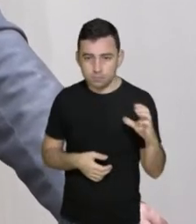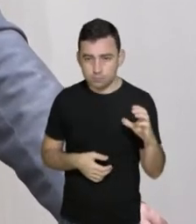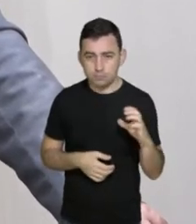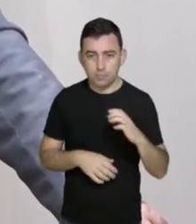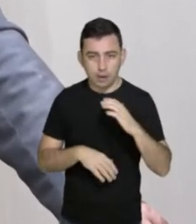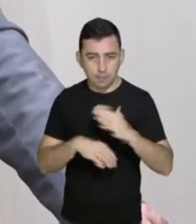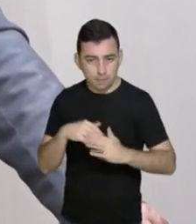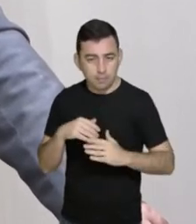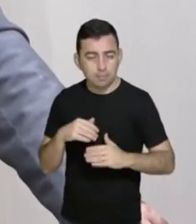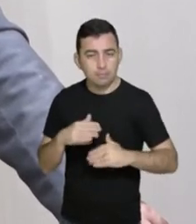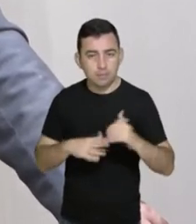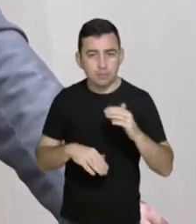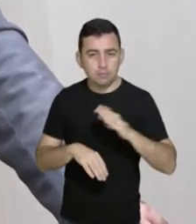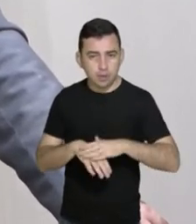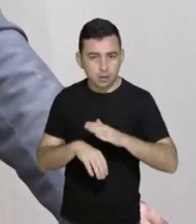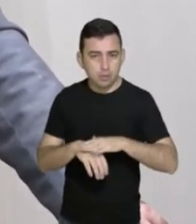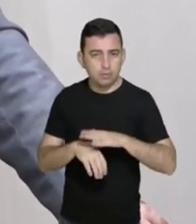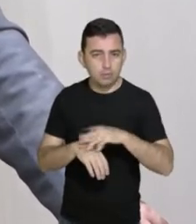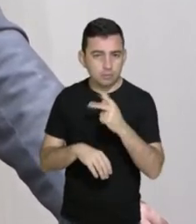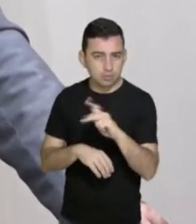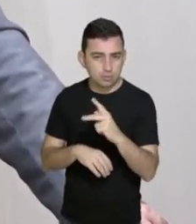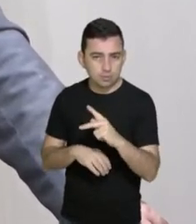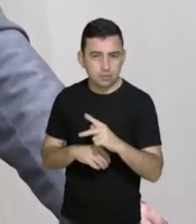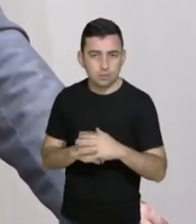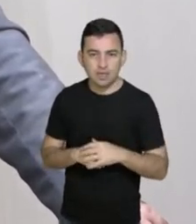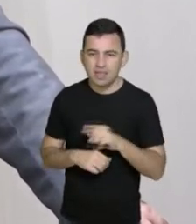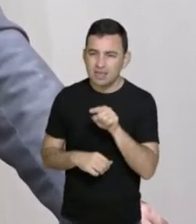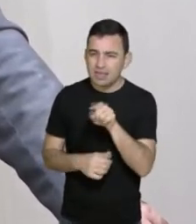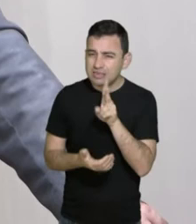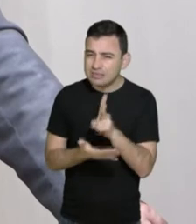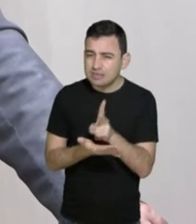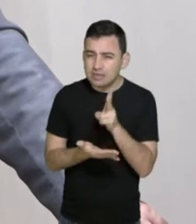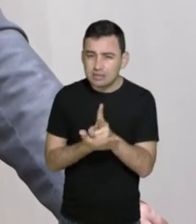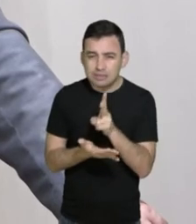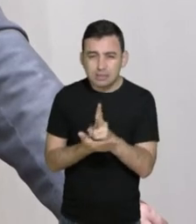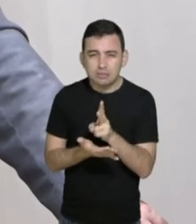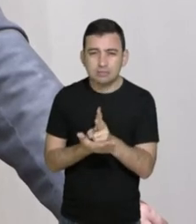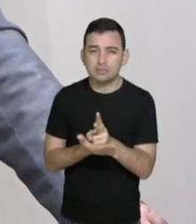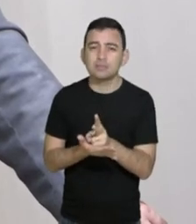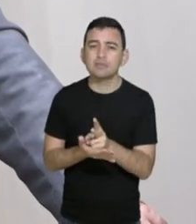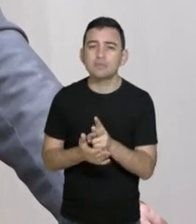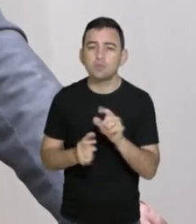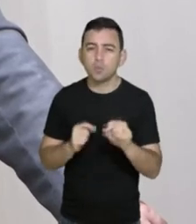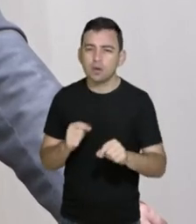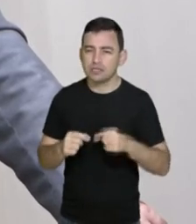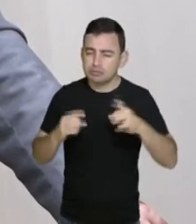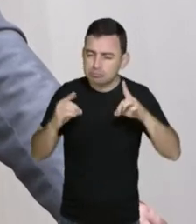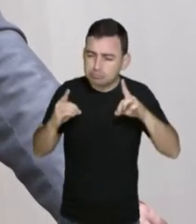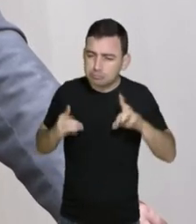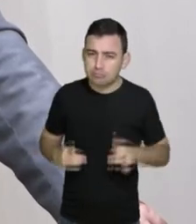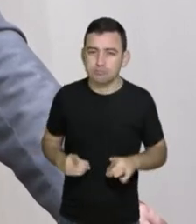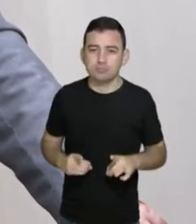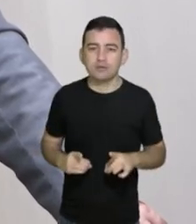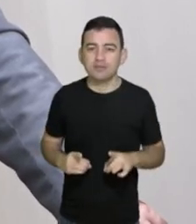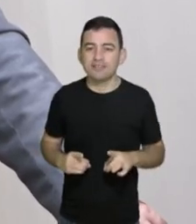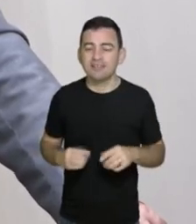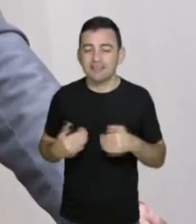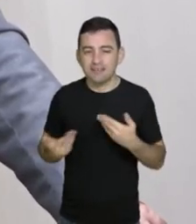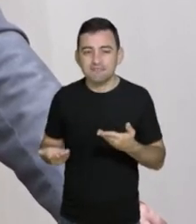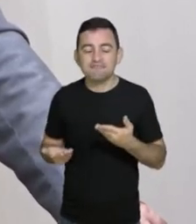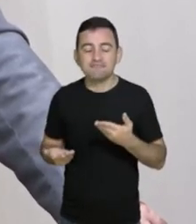funções que ocupou, ele sempre serviu com muita dignidade e ele deixa uma